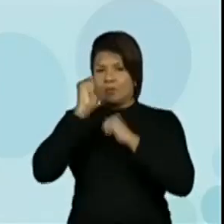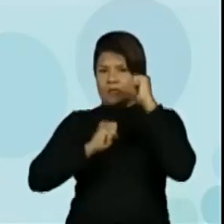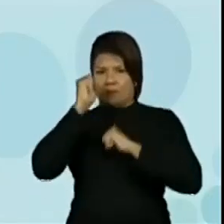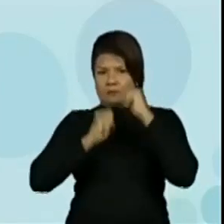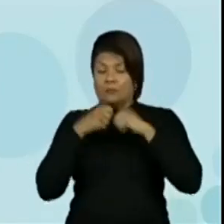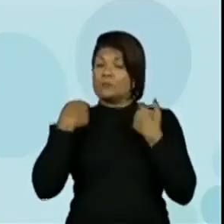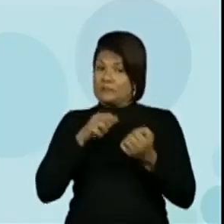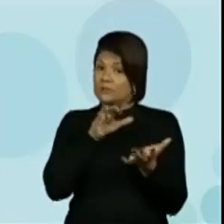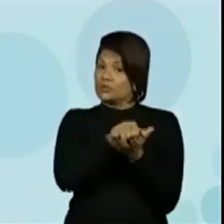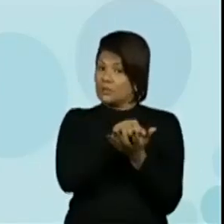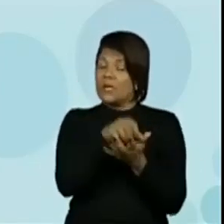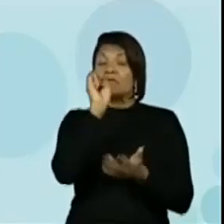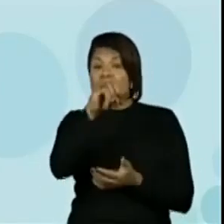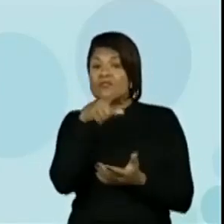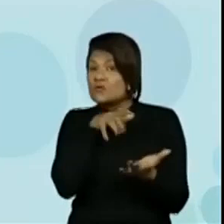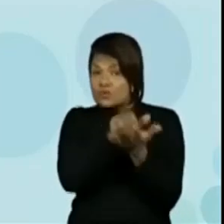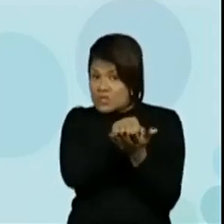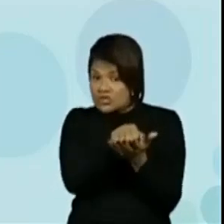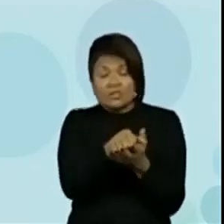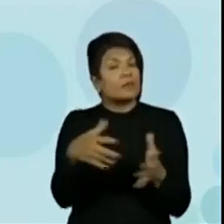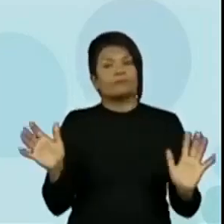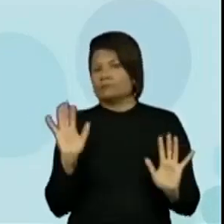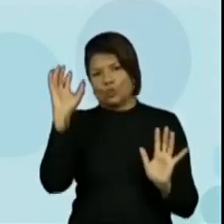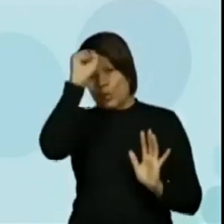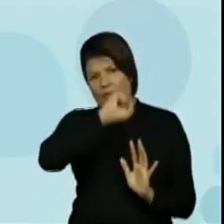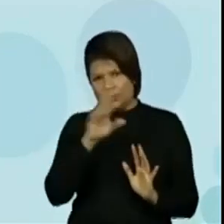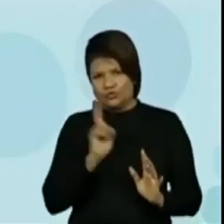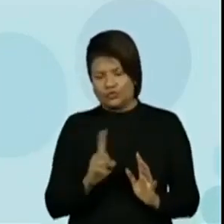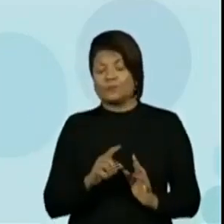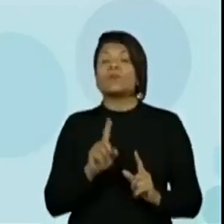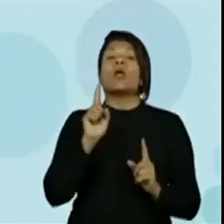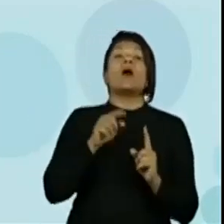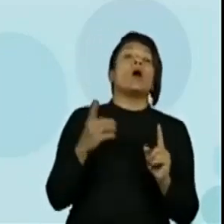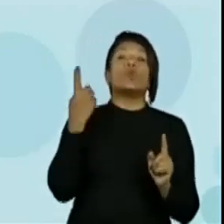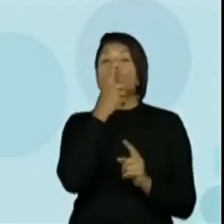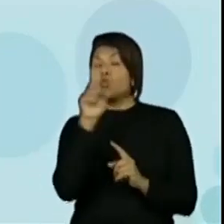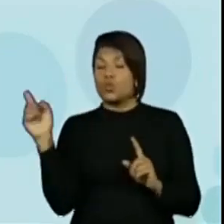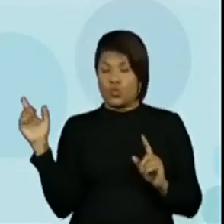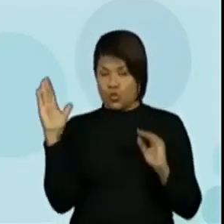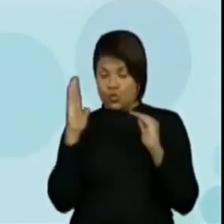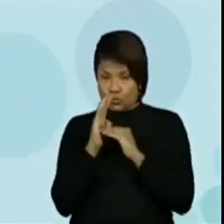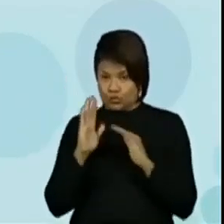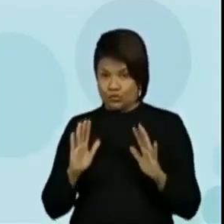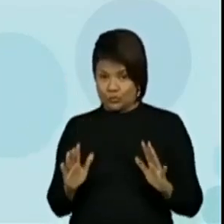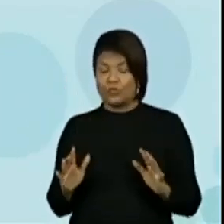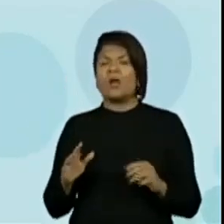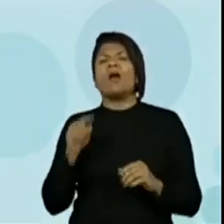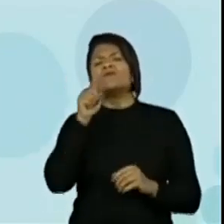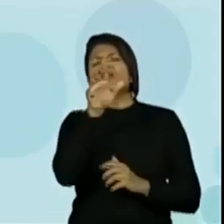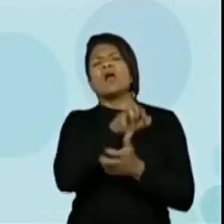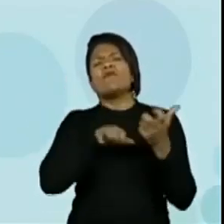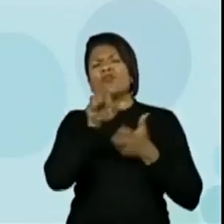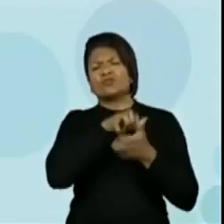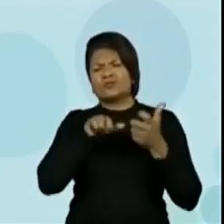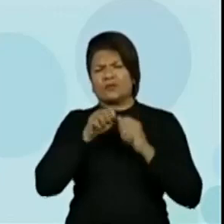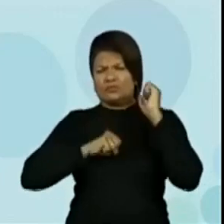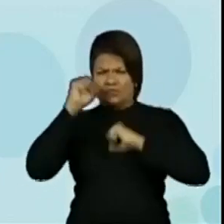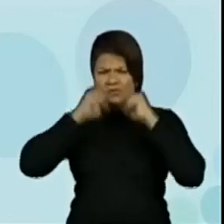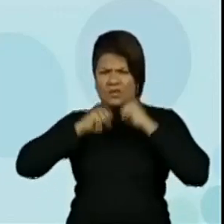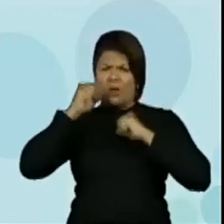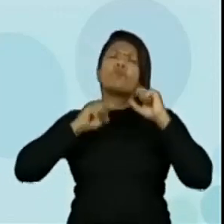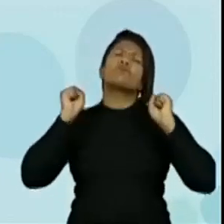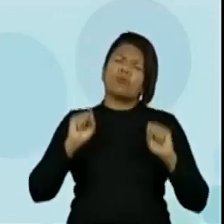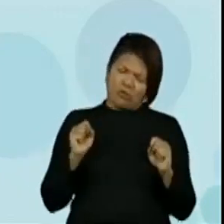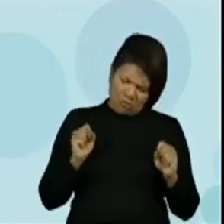registrar. Se não registra, não aprende, vocês já sabem desse rolê. E por último, ao invés de colocar Revolução Industrial, quem quiser colocar,